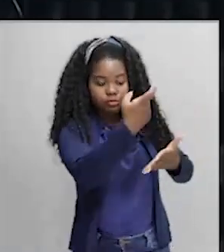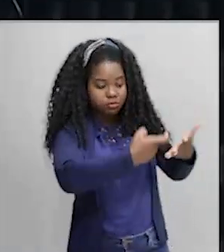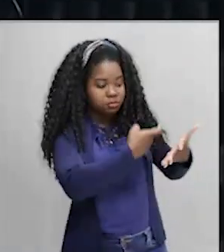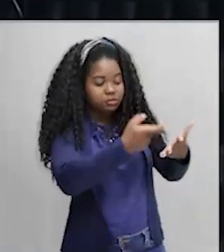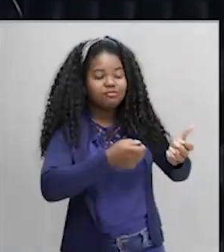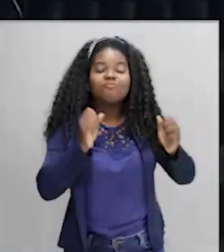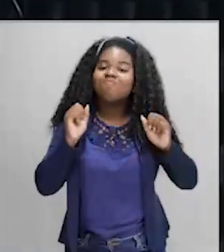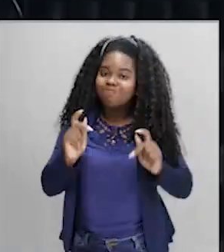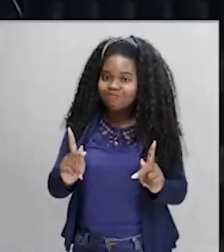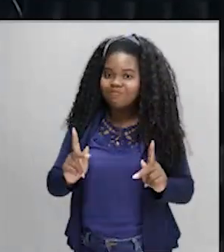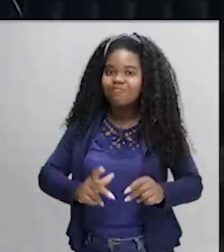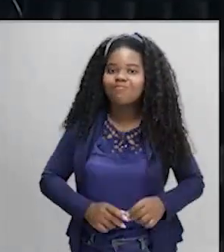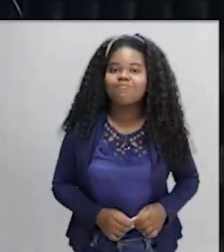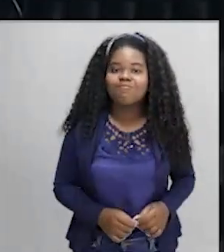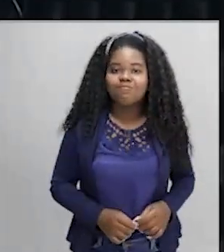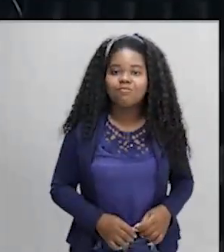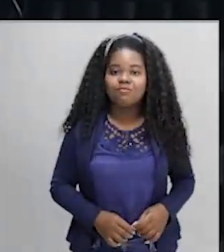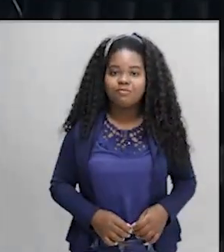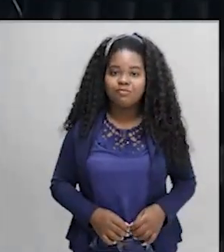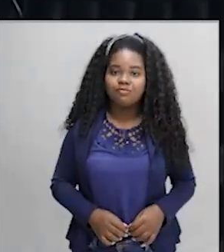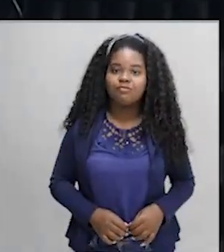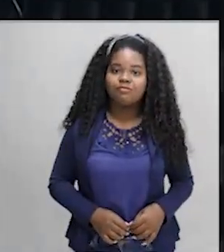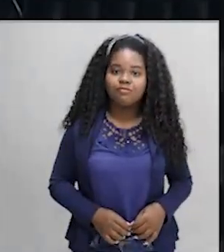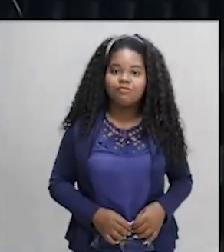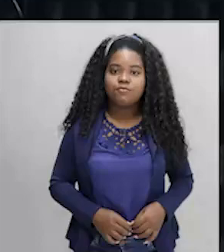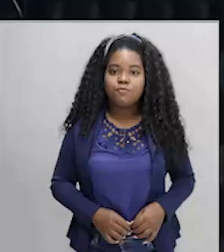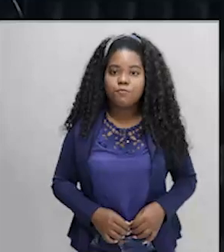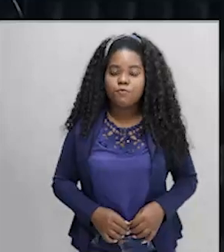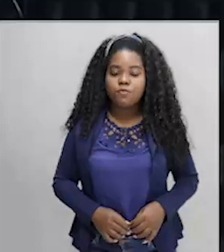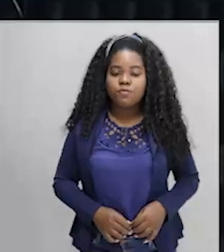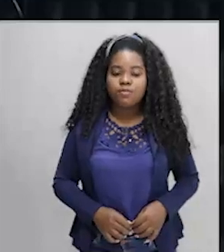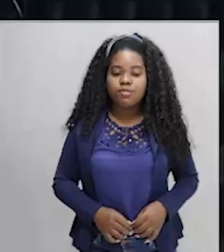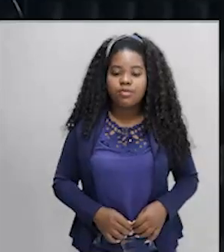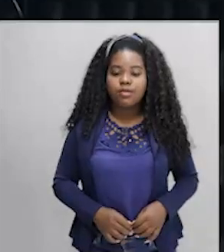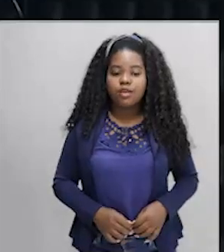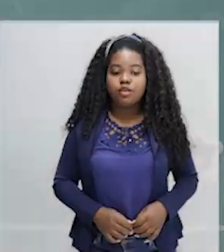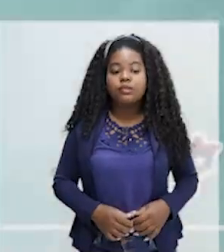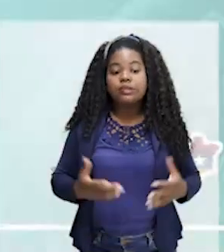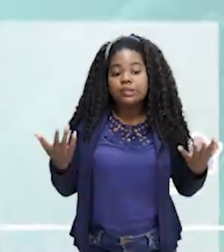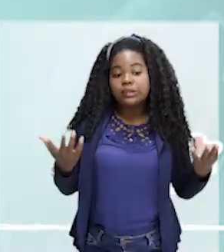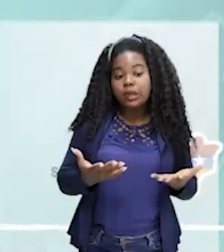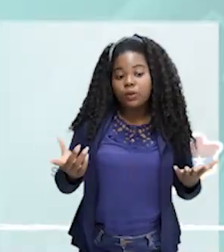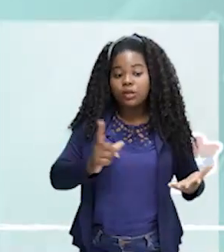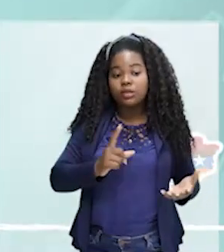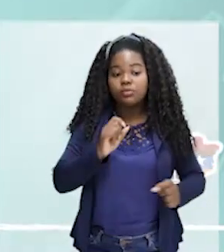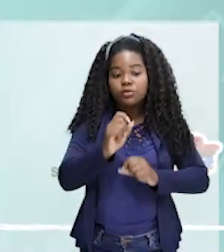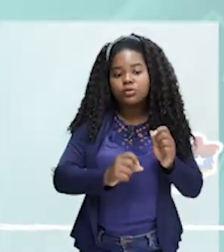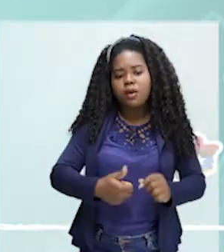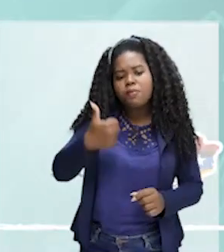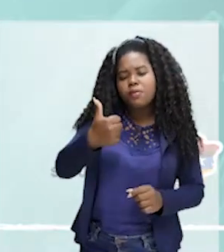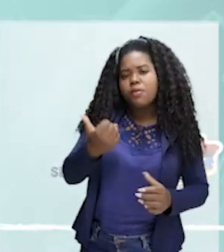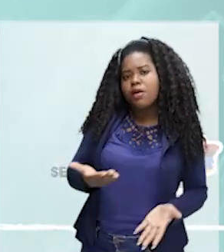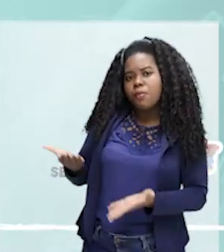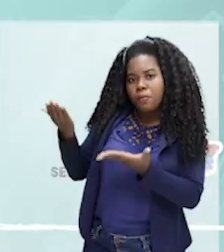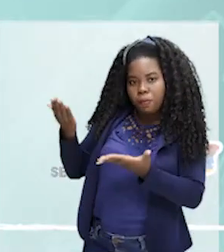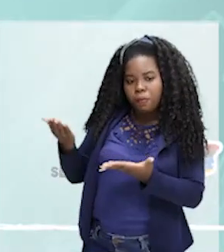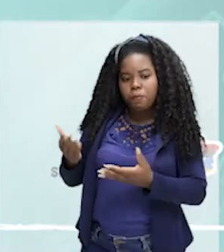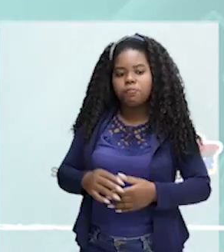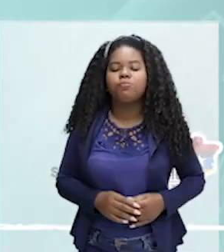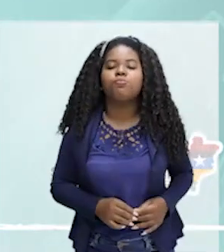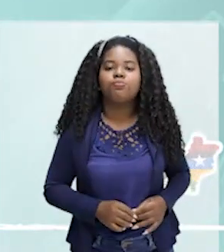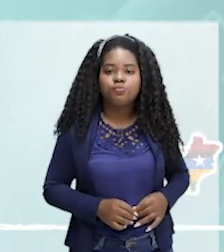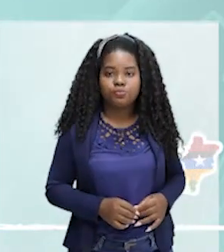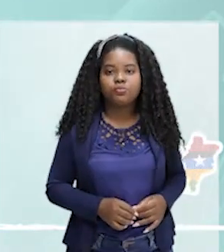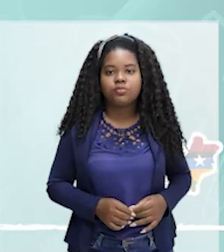naquela situação interpretativa, naquele texto que você está lendo. Bom, o nosso roteiro hoje, nós vamos ter primeiro uma overview, que é